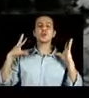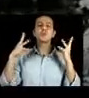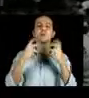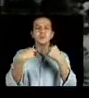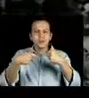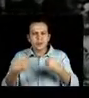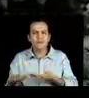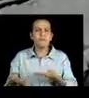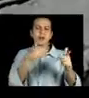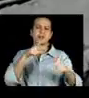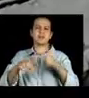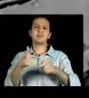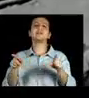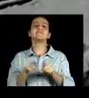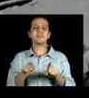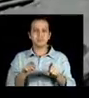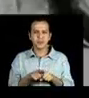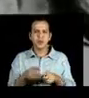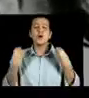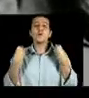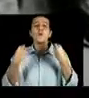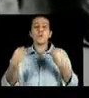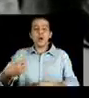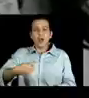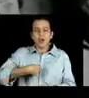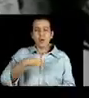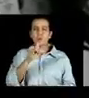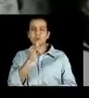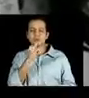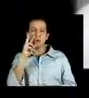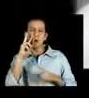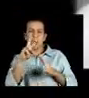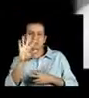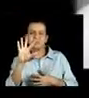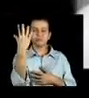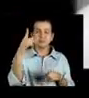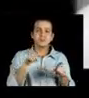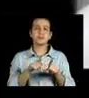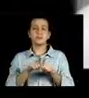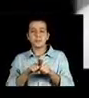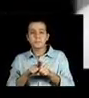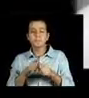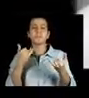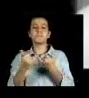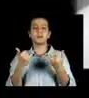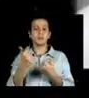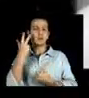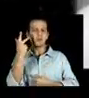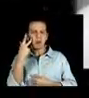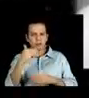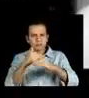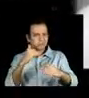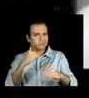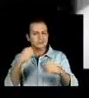bairro inteiro. E aí dizia ele: agora, como é que o senhor vai querer que com uma situação como essa a gente tenha